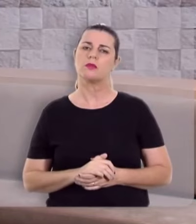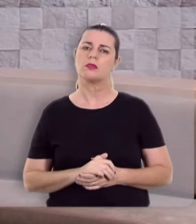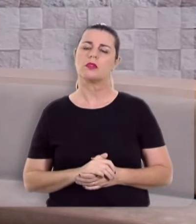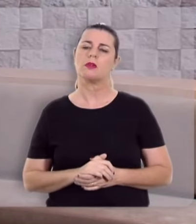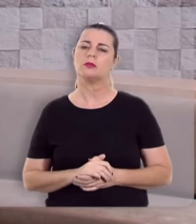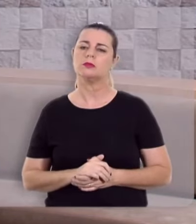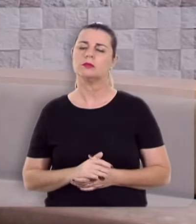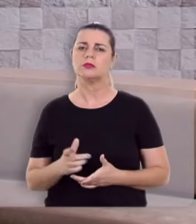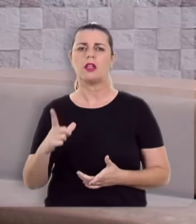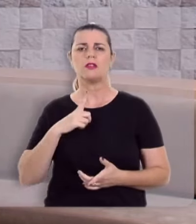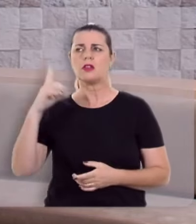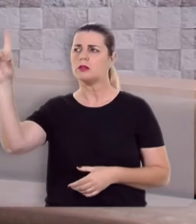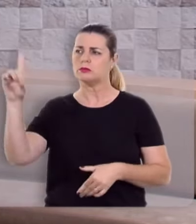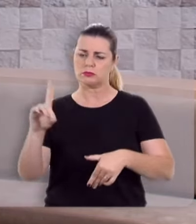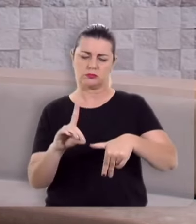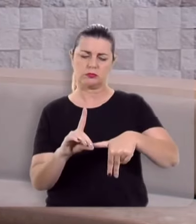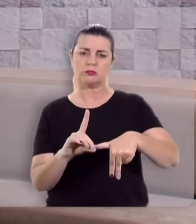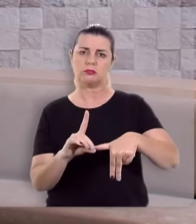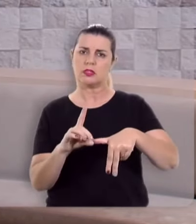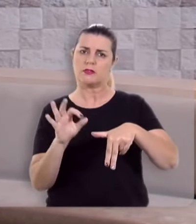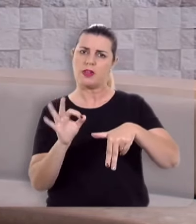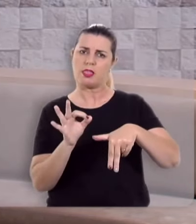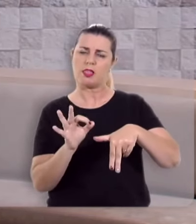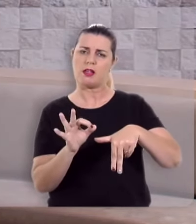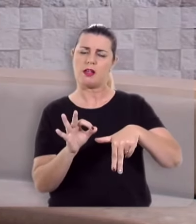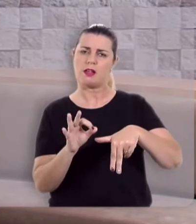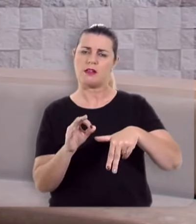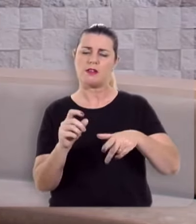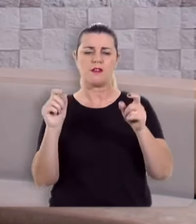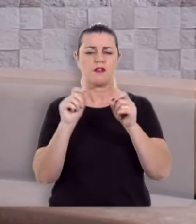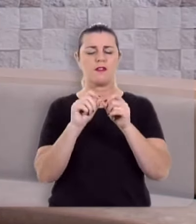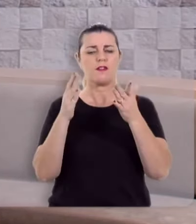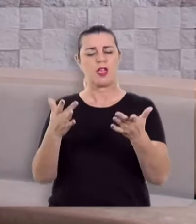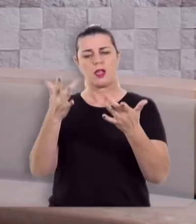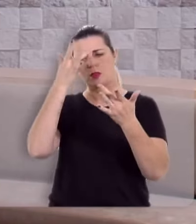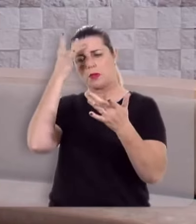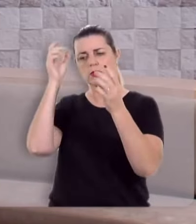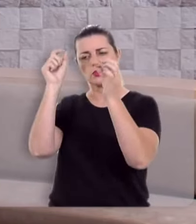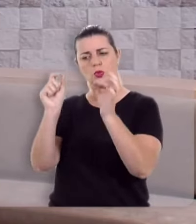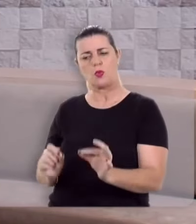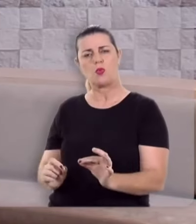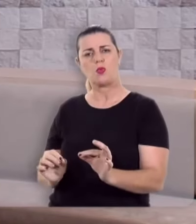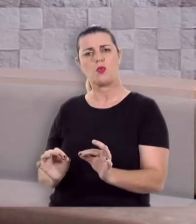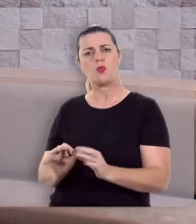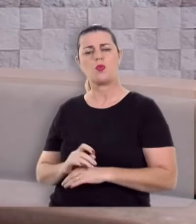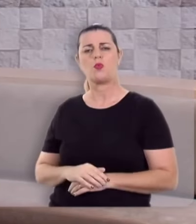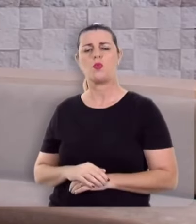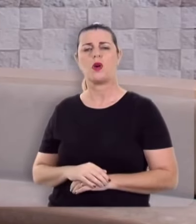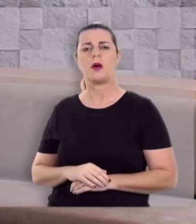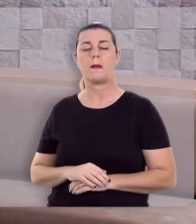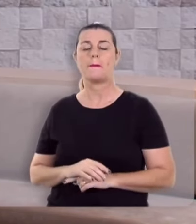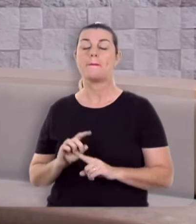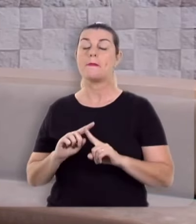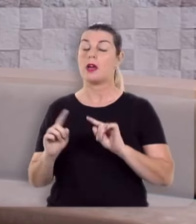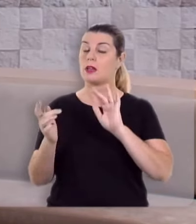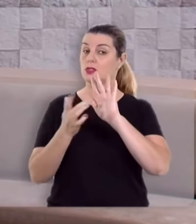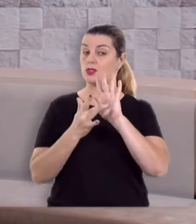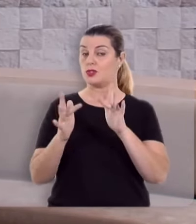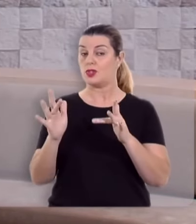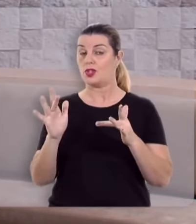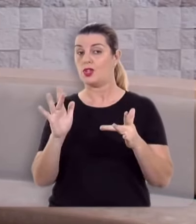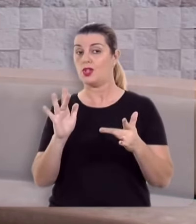ele tinha vindo da pessoa certa, ele tinha feito elogios legítimos, mas Jesus,